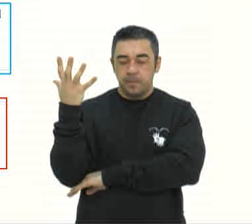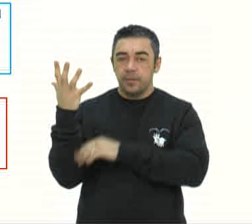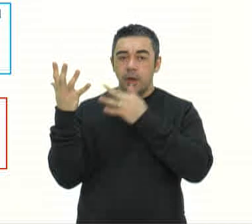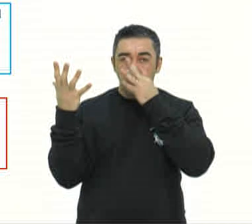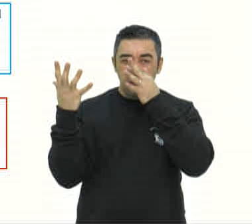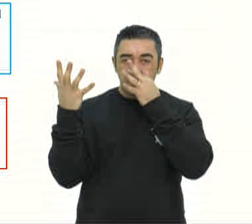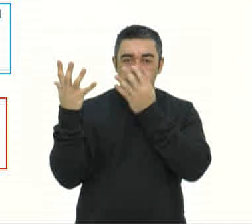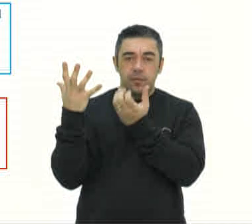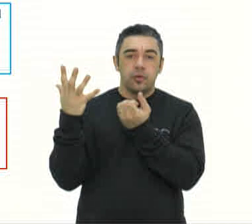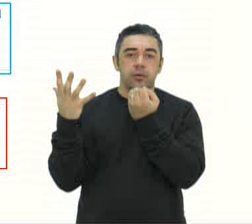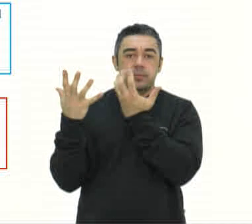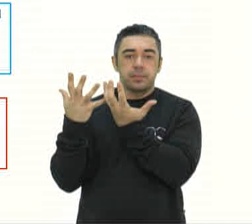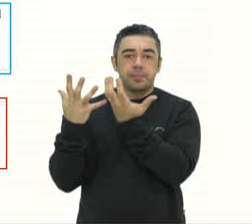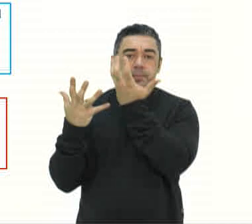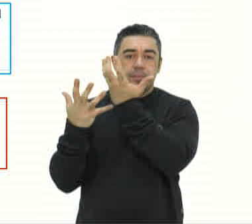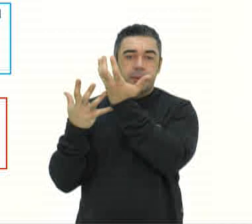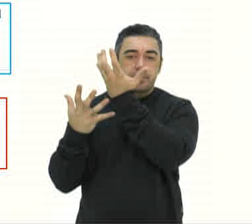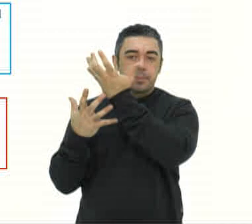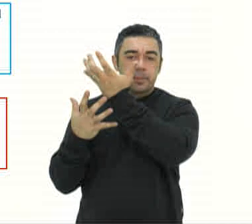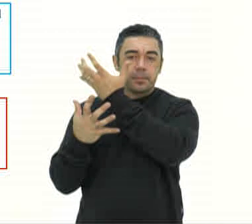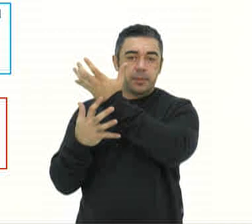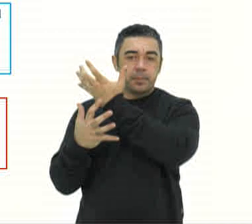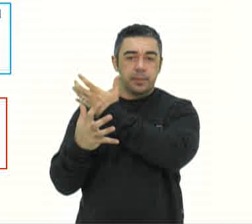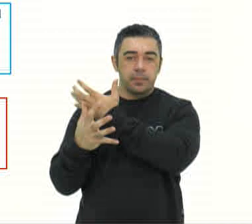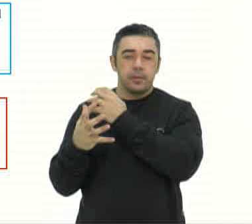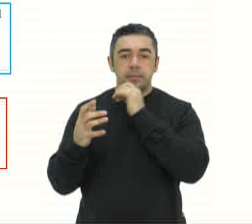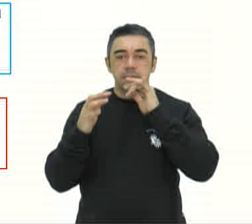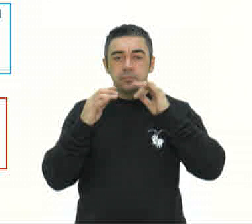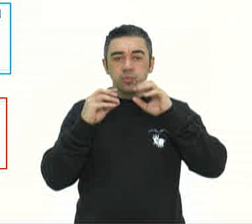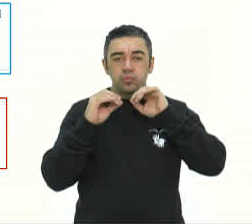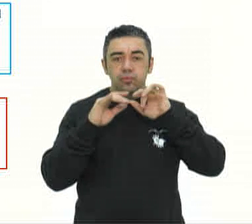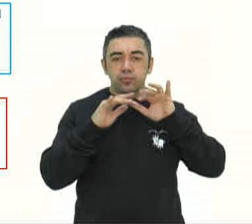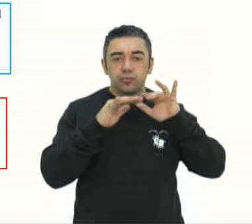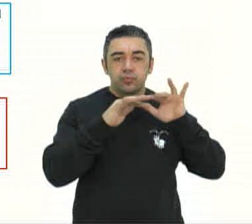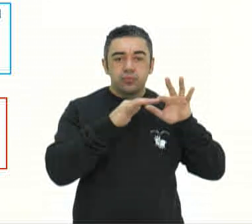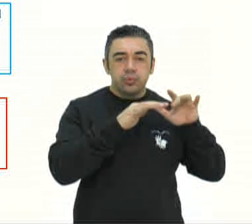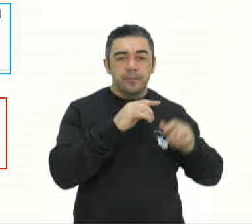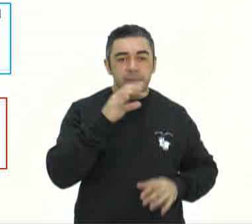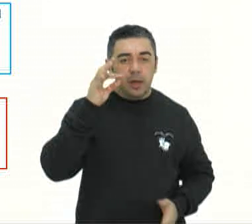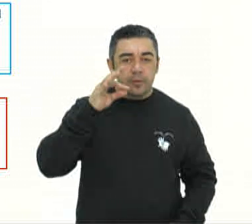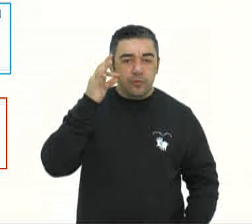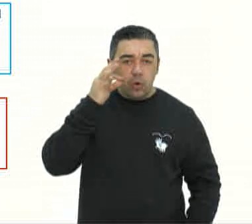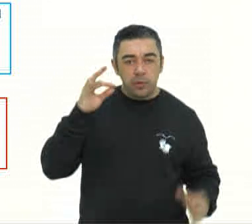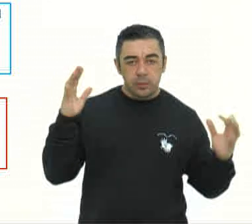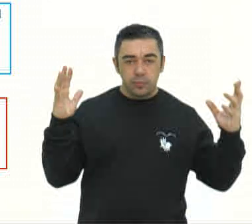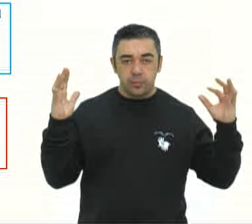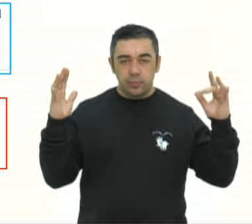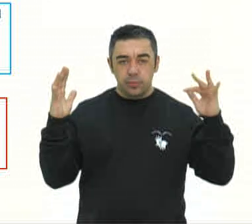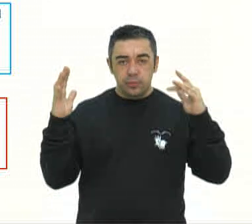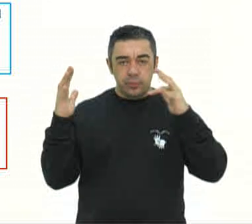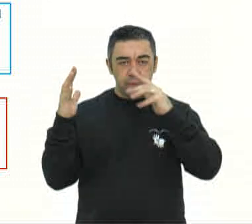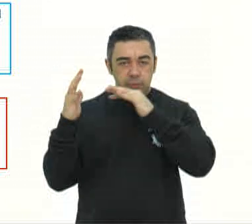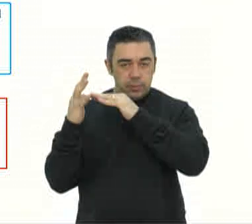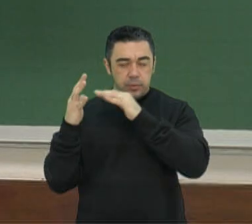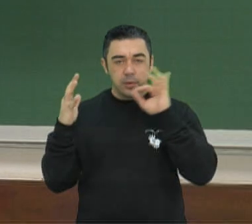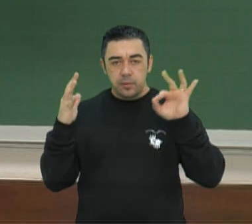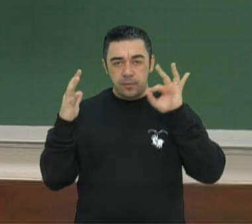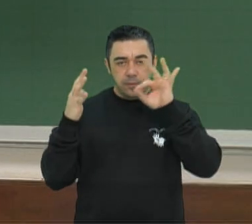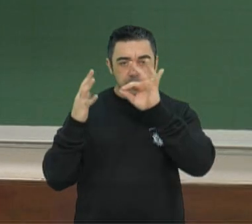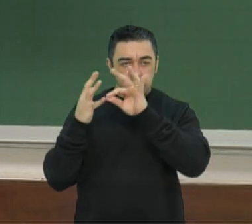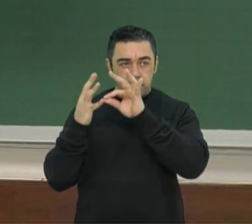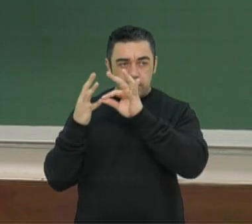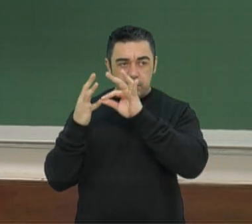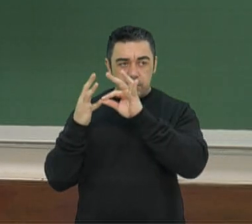flores femininas maduras, vai liberar substâncias que atraem as vespinhas fêmeas. Tá? Então a vespa vai lá e ela vai